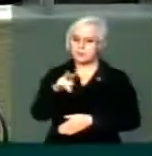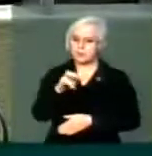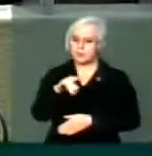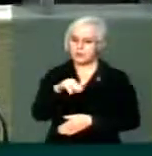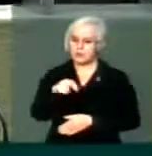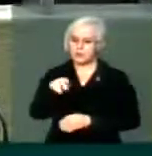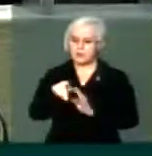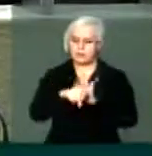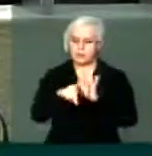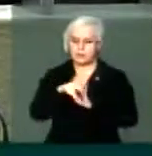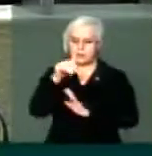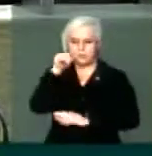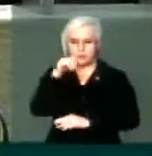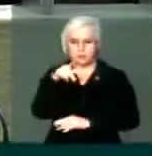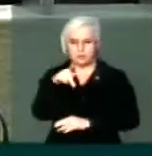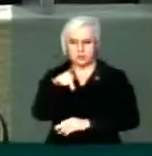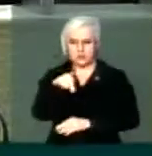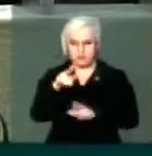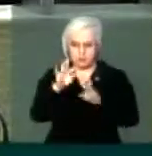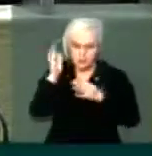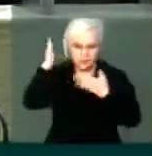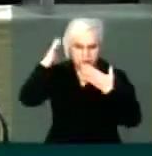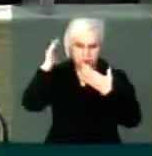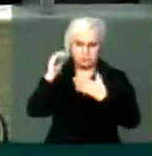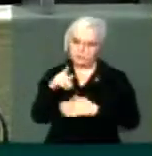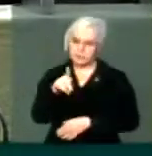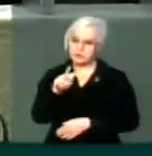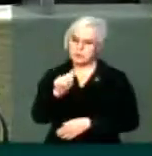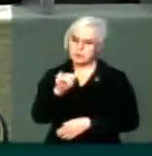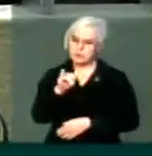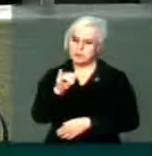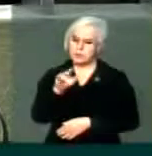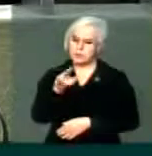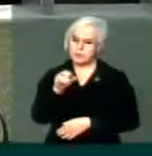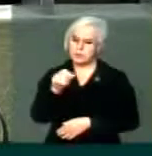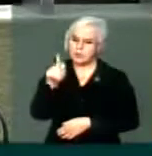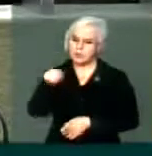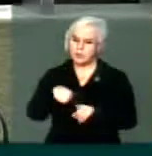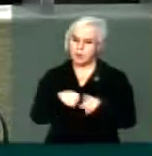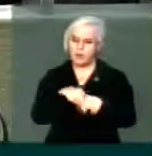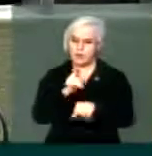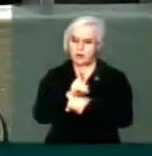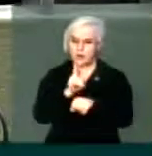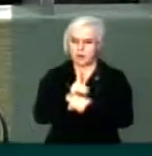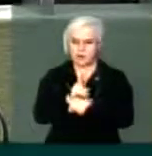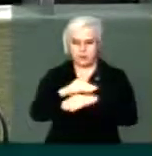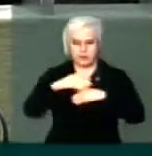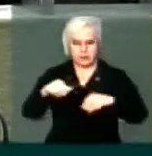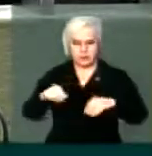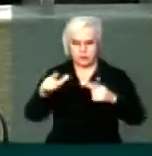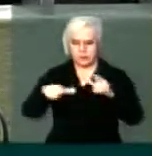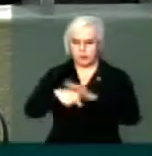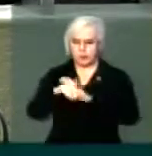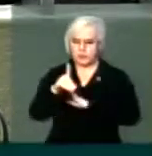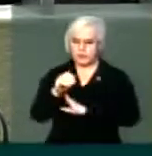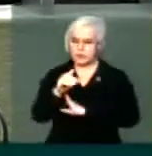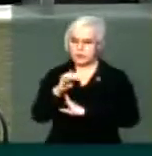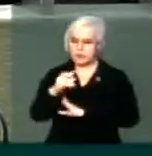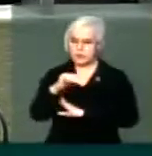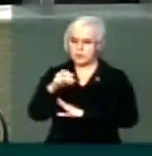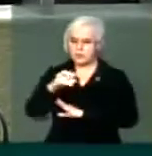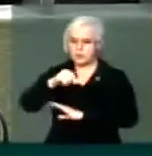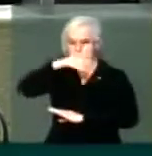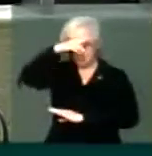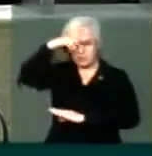Maciel, defensora da demarcação da terra indígena de Nhuporã, em Dourados, Mato Grosso